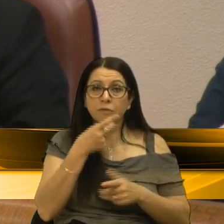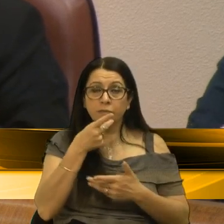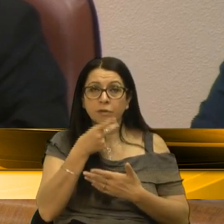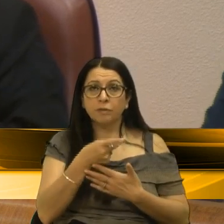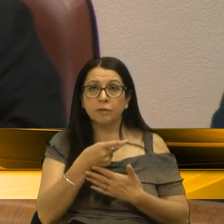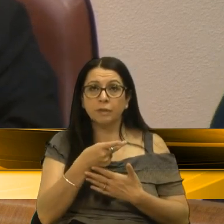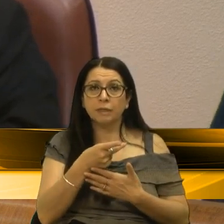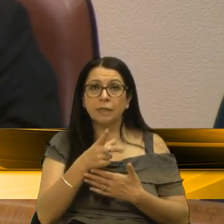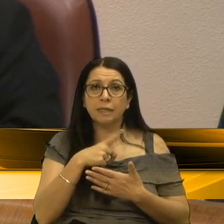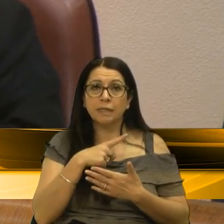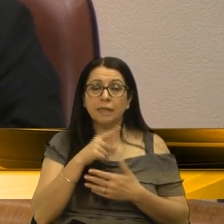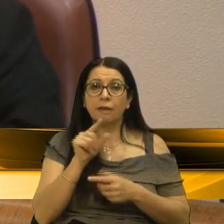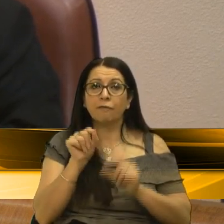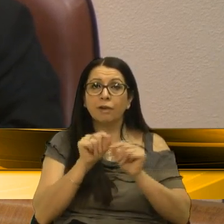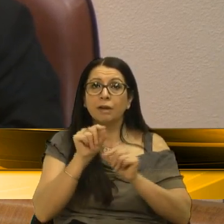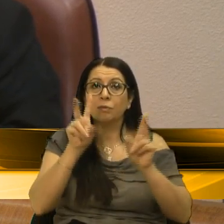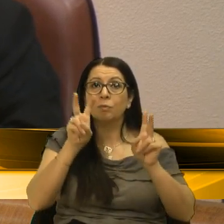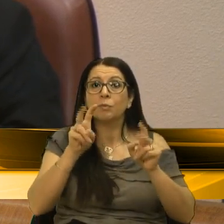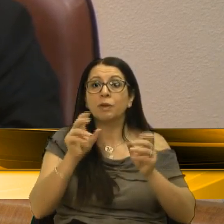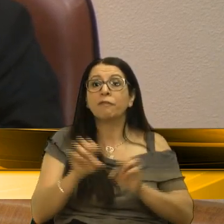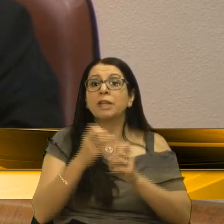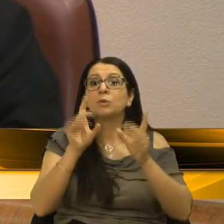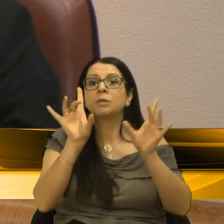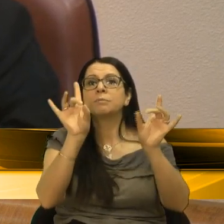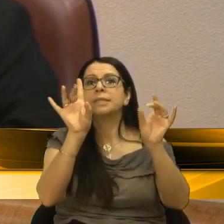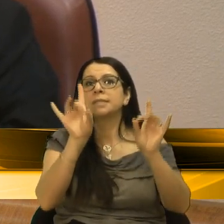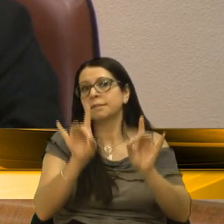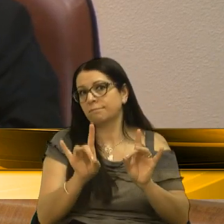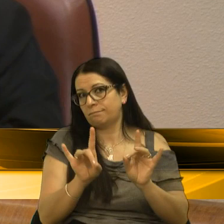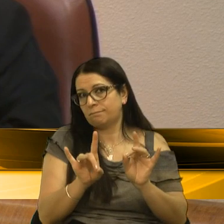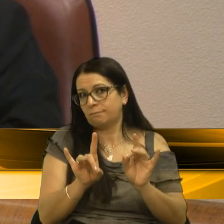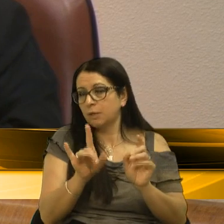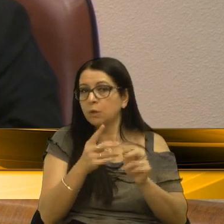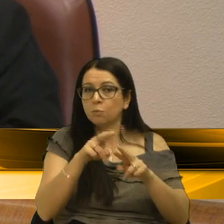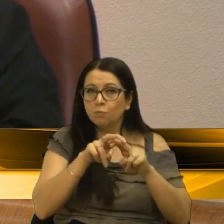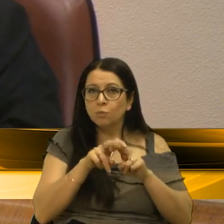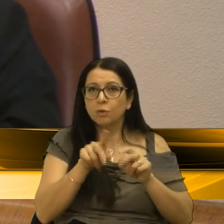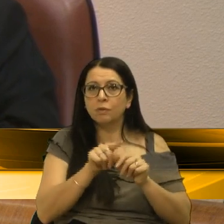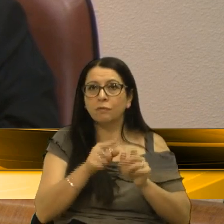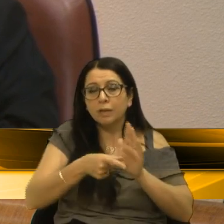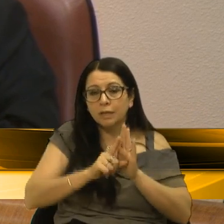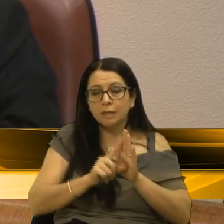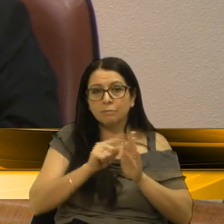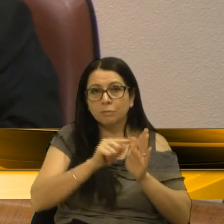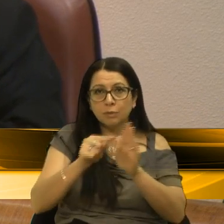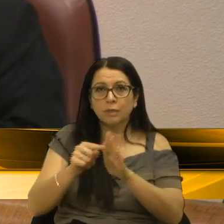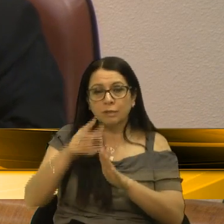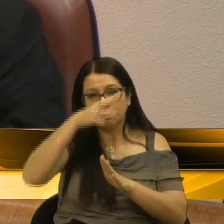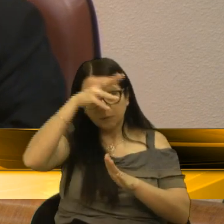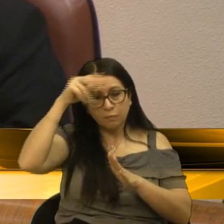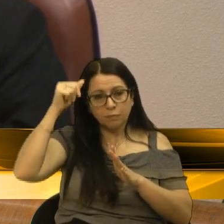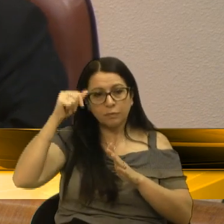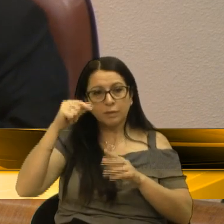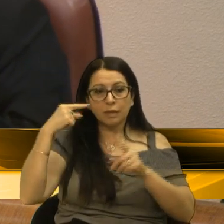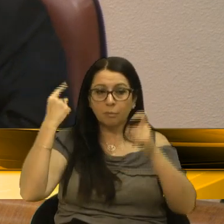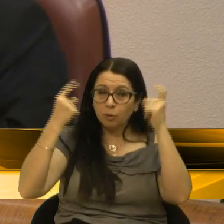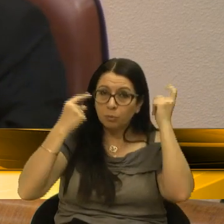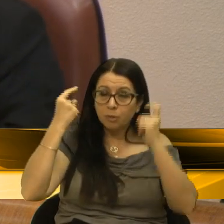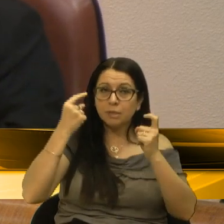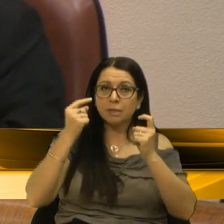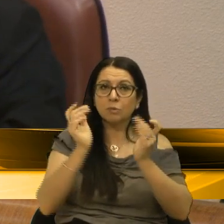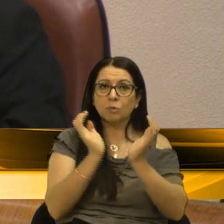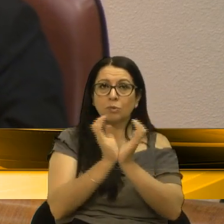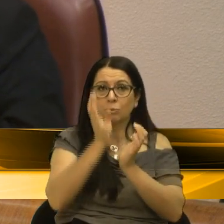que está sendo tratado é um evento específico e por isso foi previamente passado à Prefeitura a preocupação do Corpo